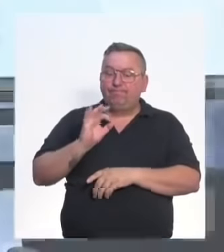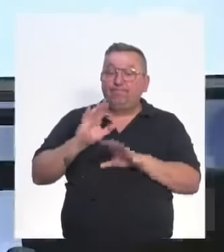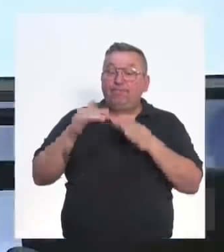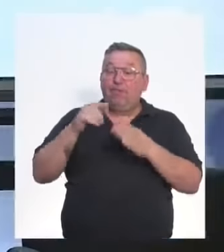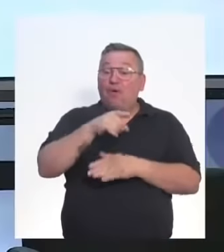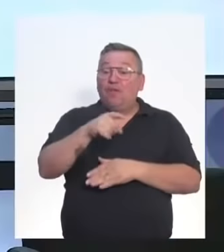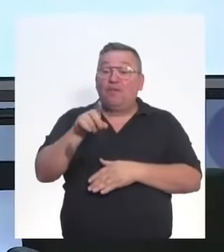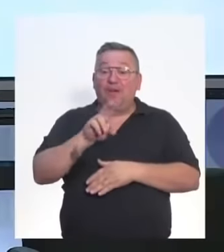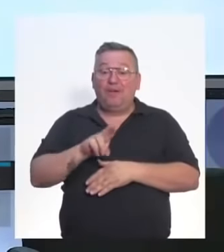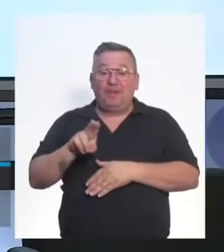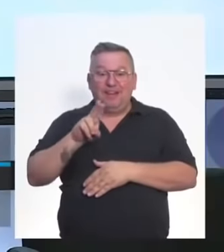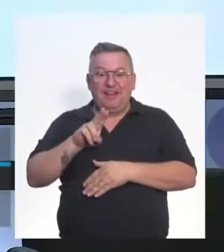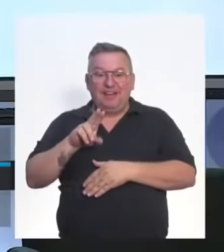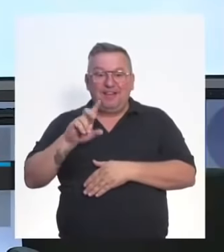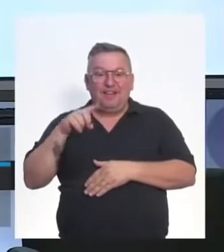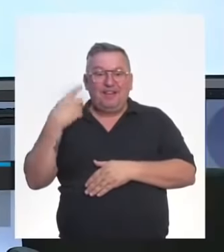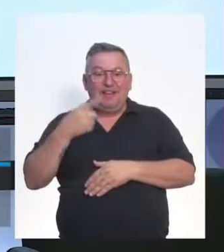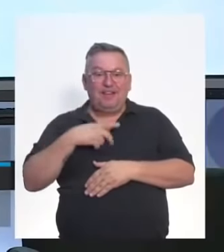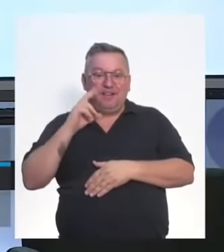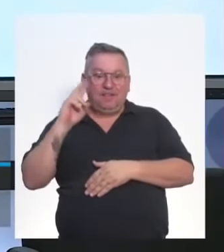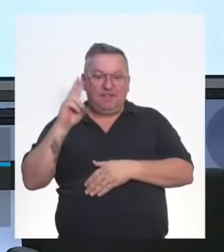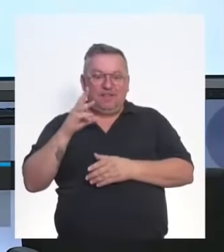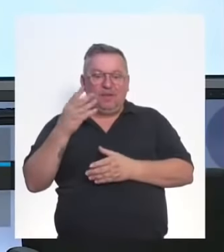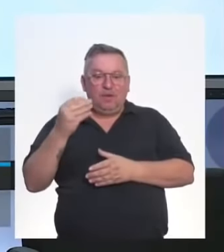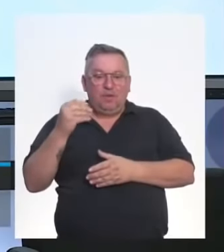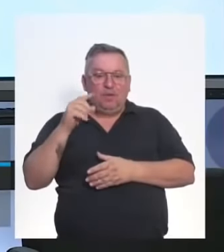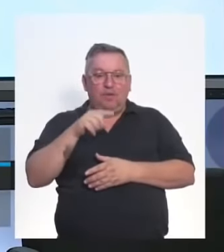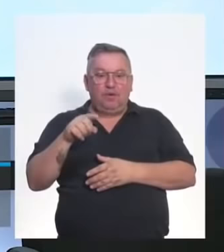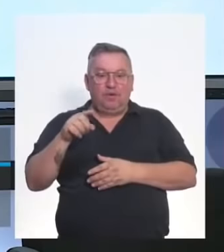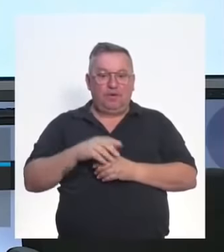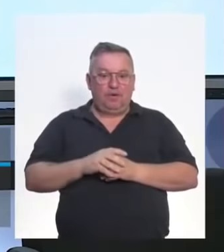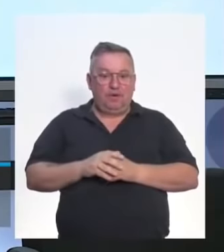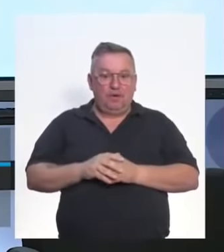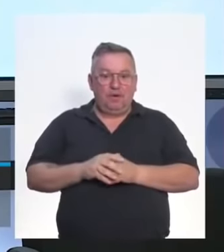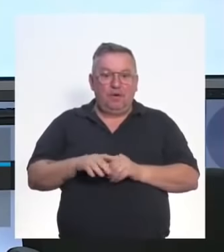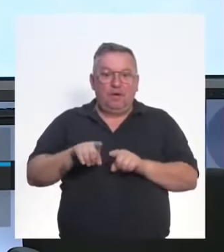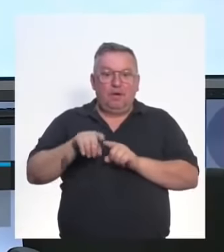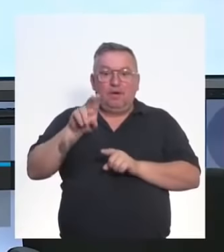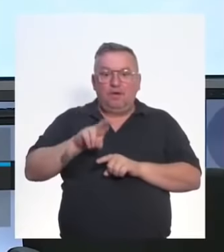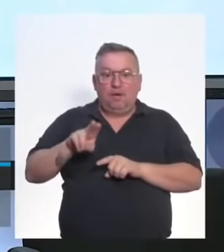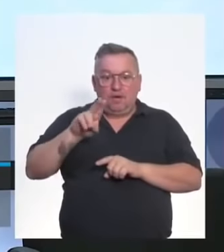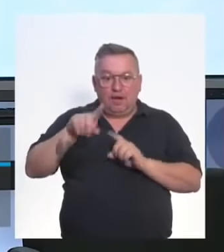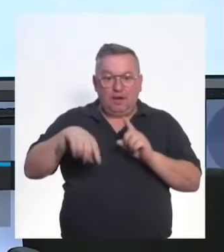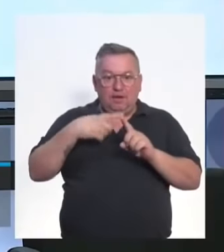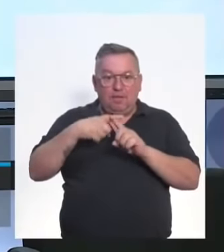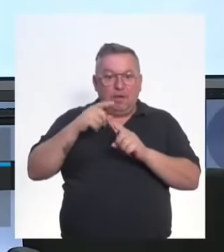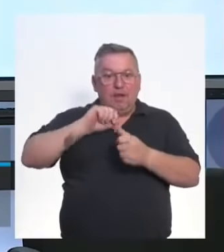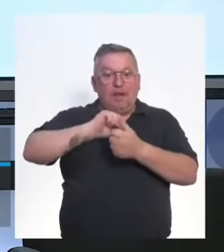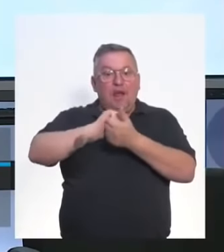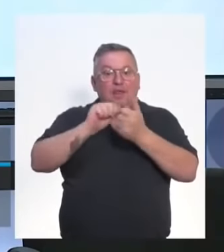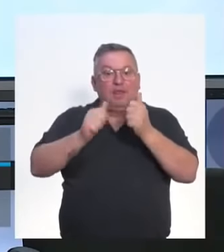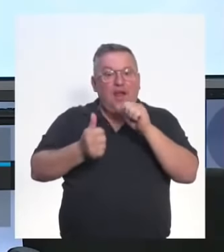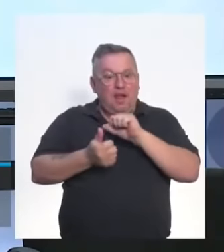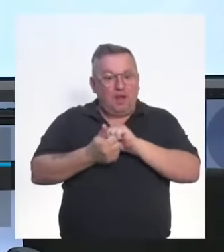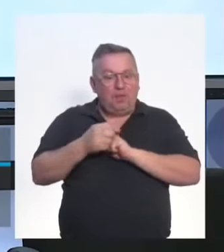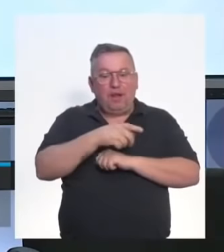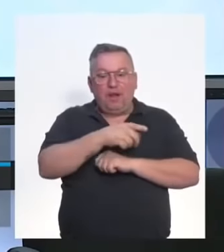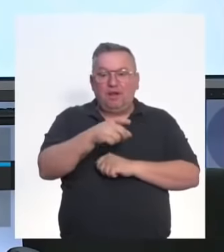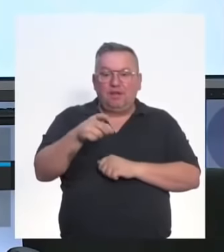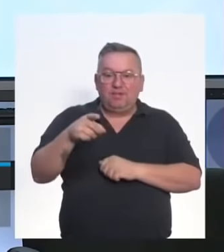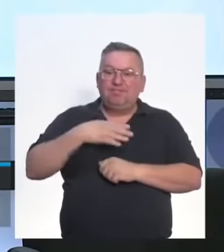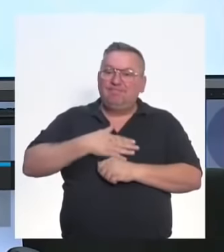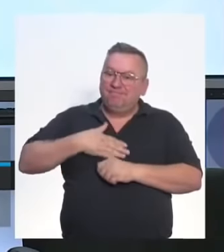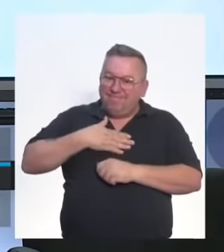vai usar? A gente insiste muito nessa questão, né? Poxa, você vai usar a que você mais se adapta, a que você mais